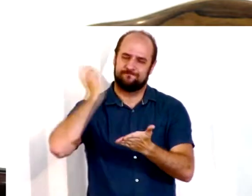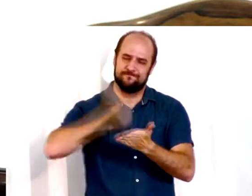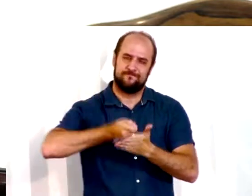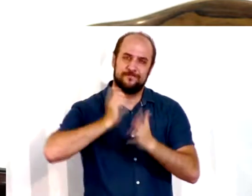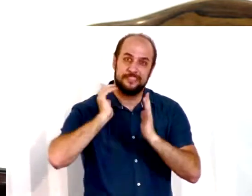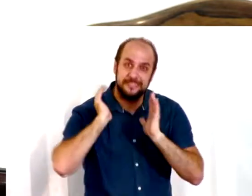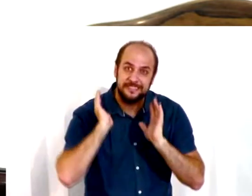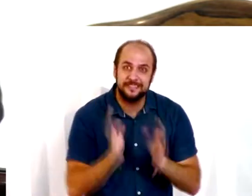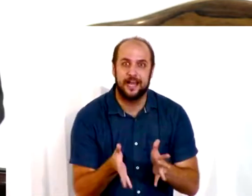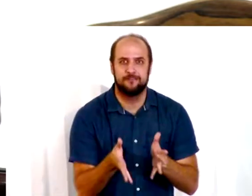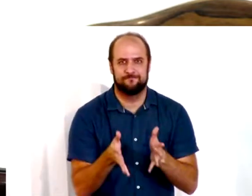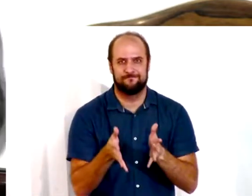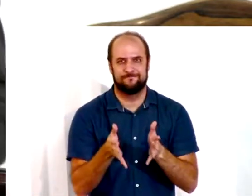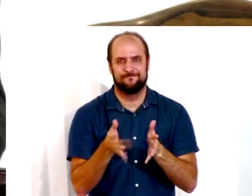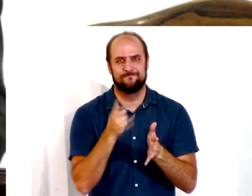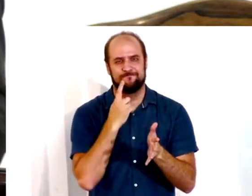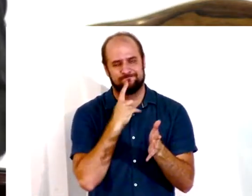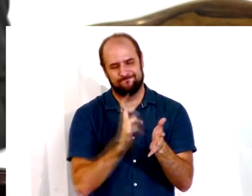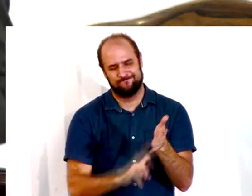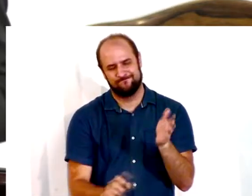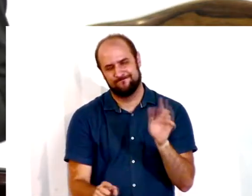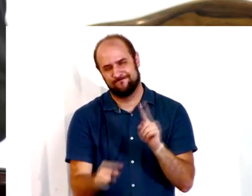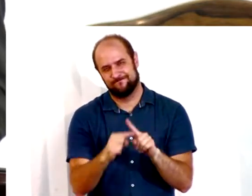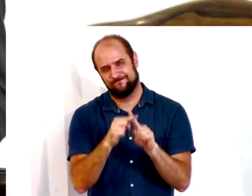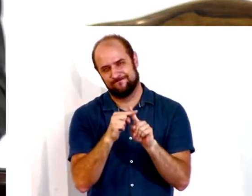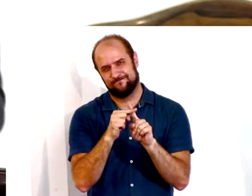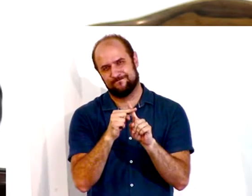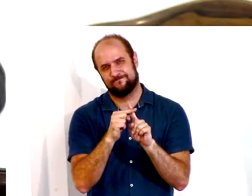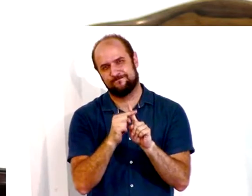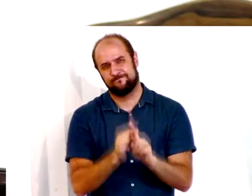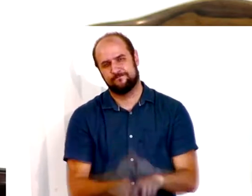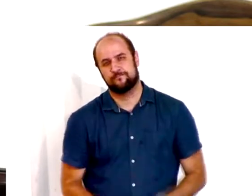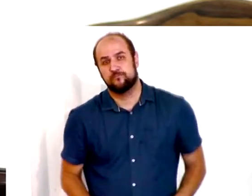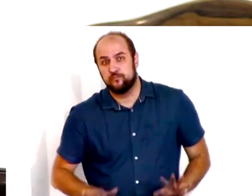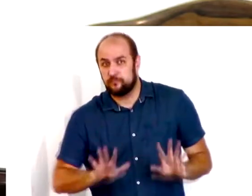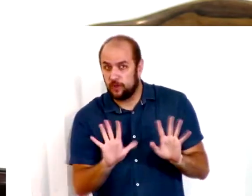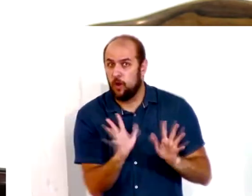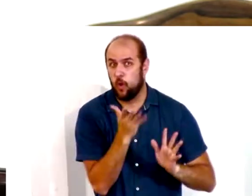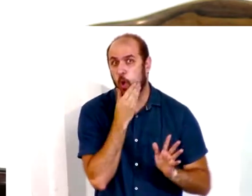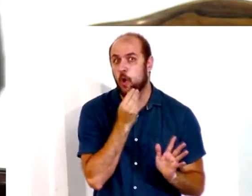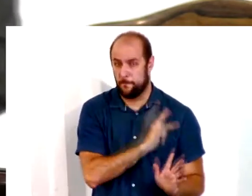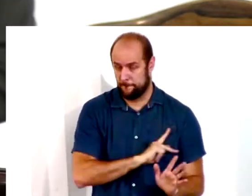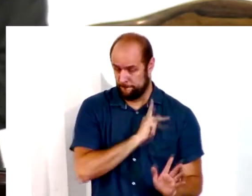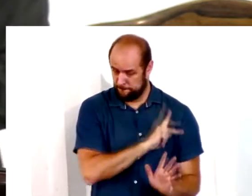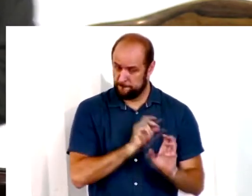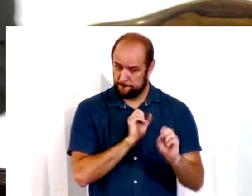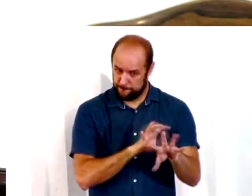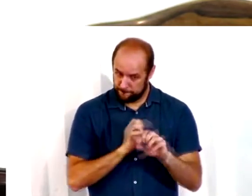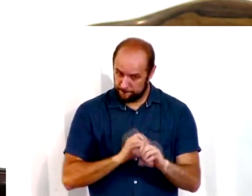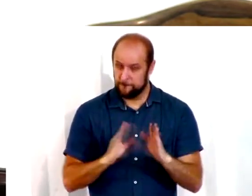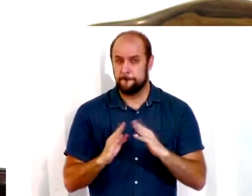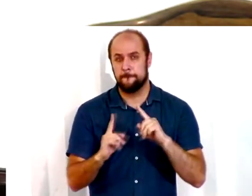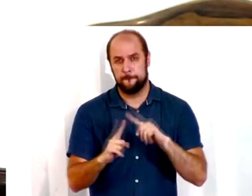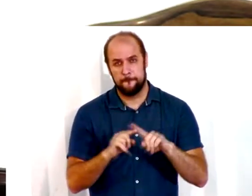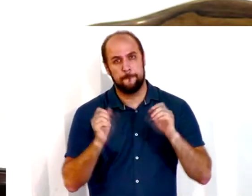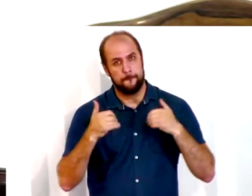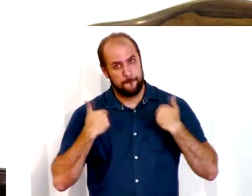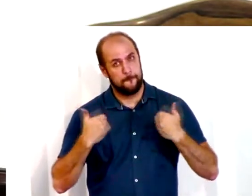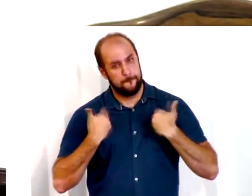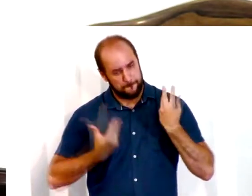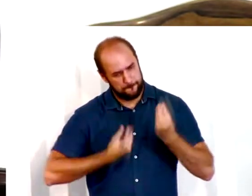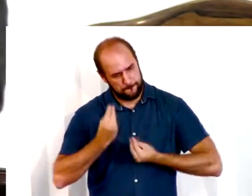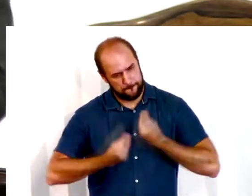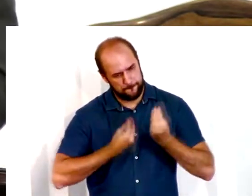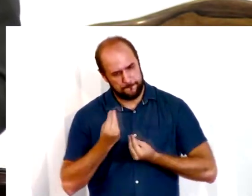falando aqui. Perceba que antes, Paulo está ensinando a igreja a respeito da alegria,